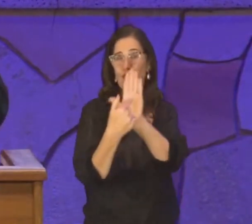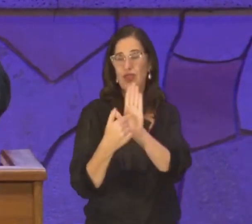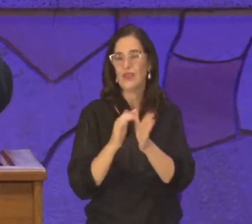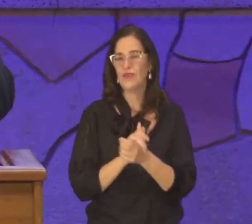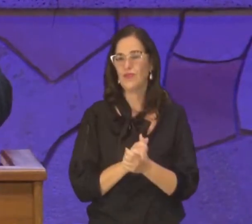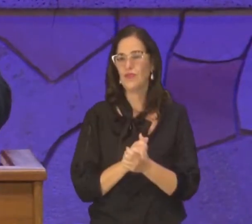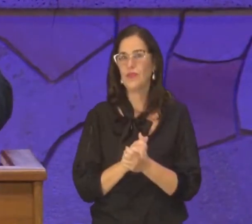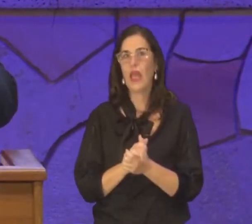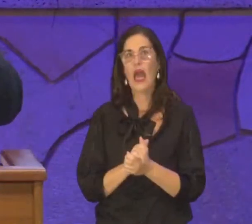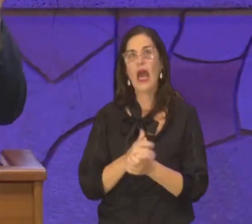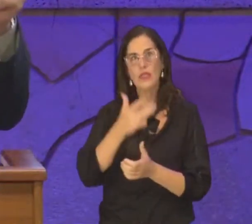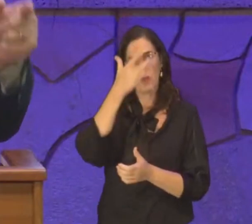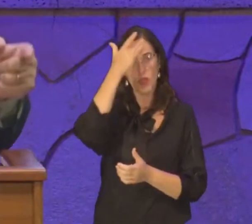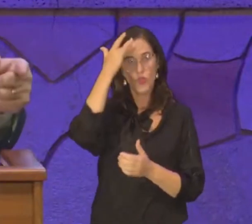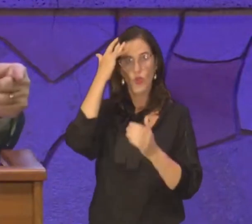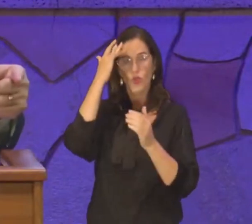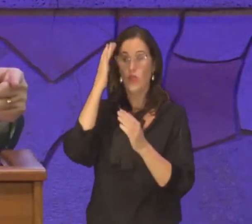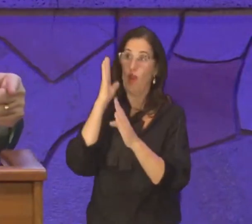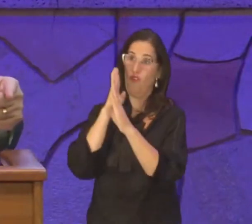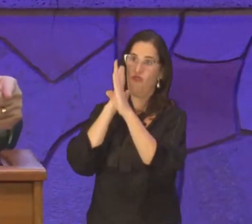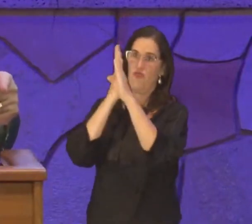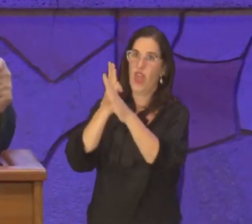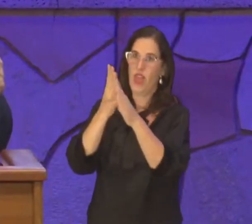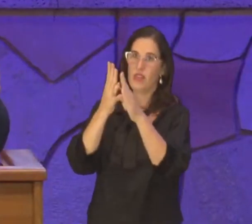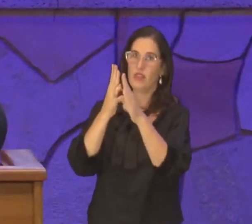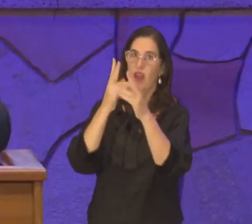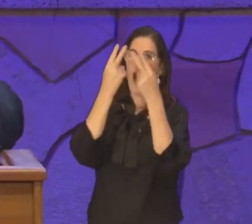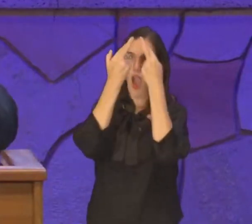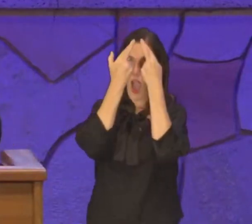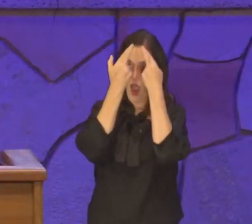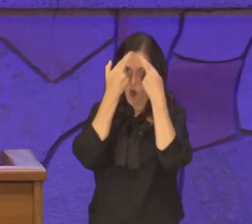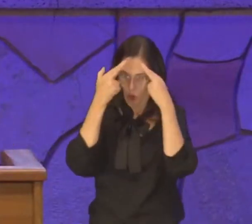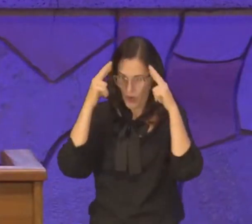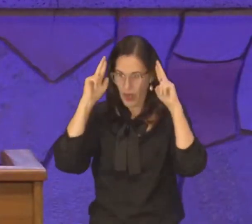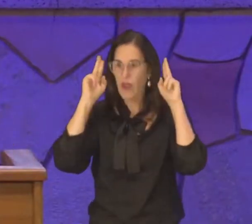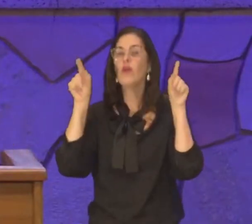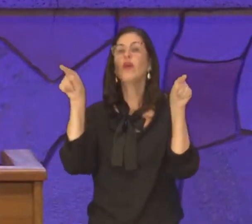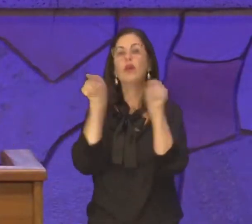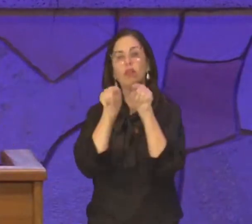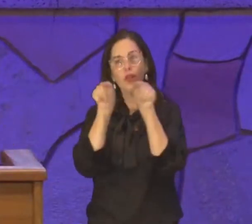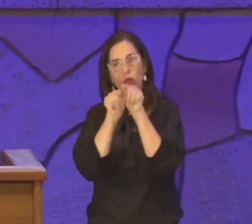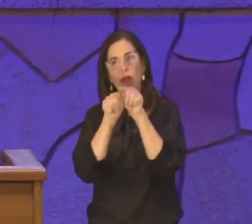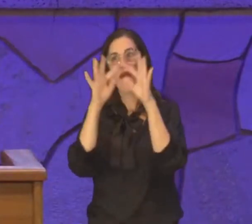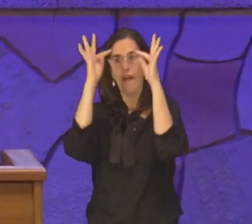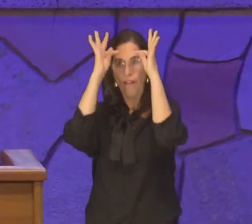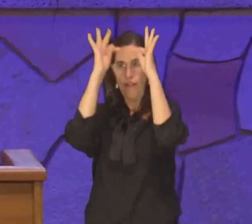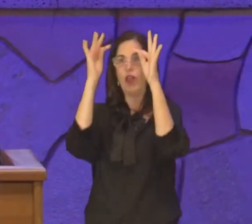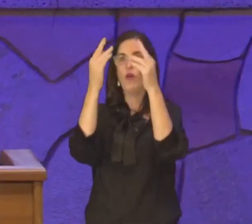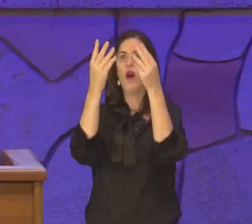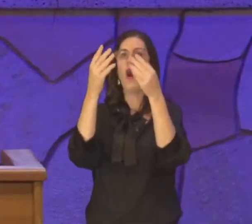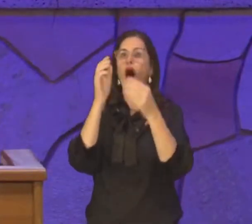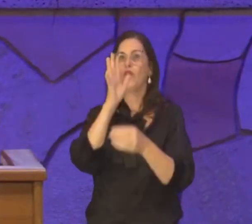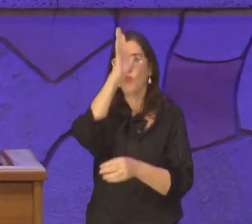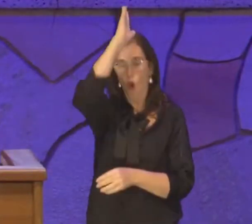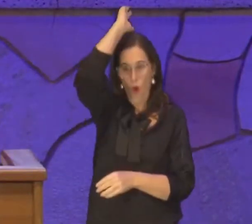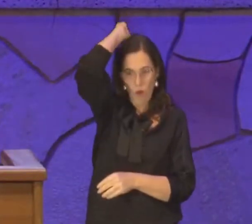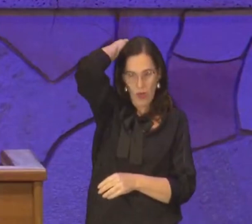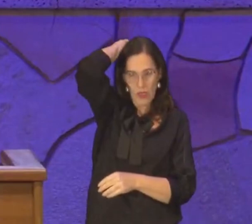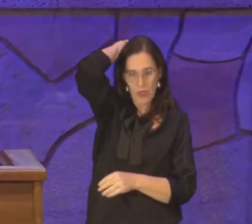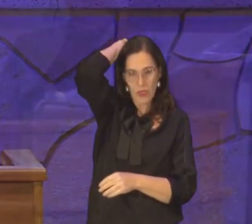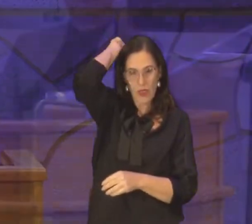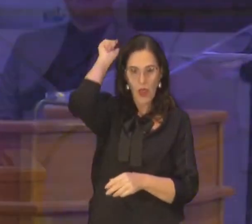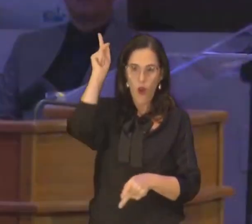Eles eram fiéis tanto aos gregos como também aos romanos. A população desta cidade possuía